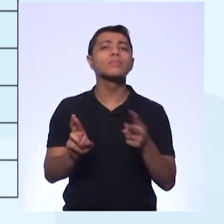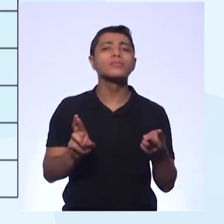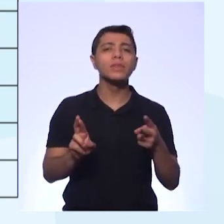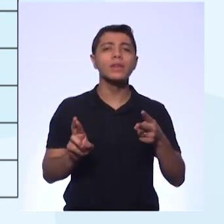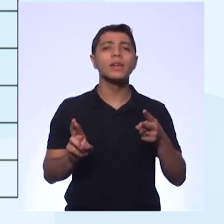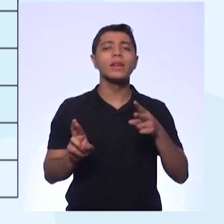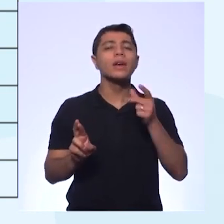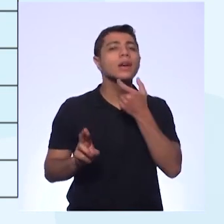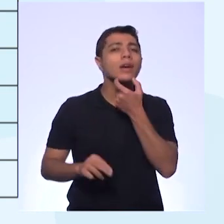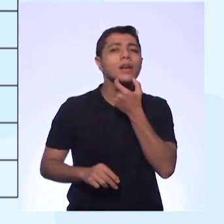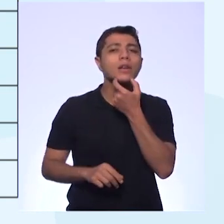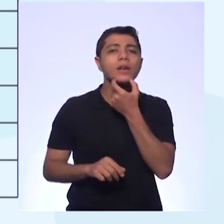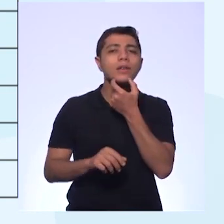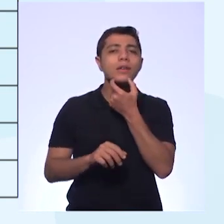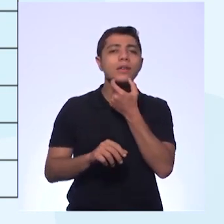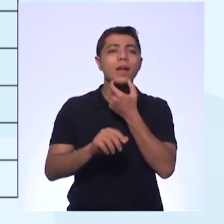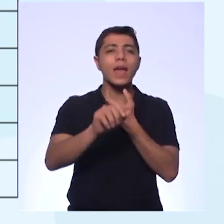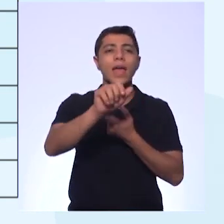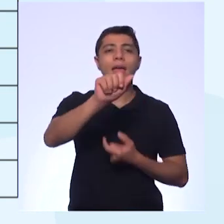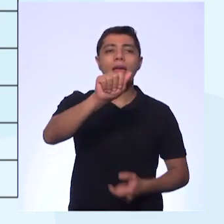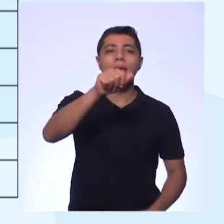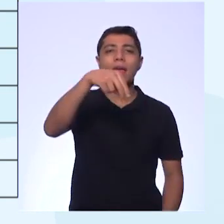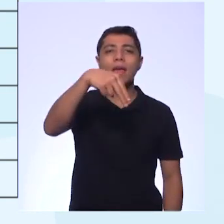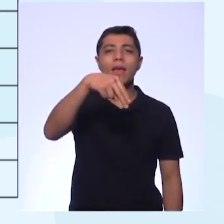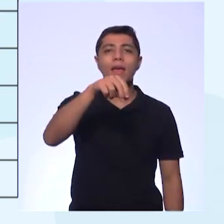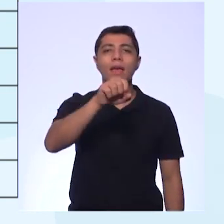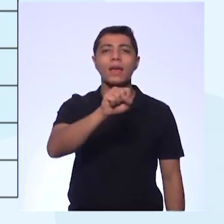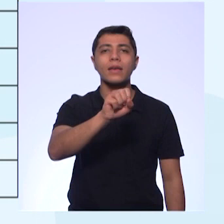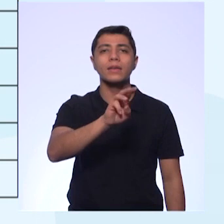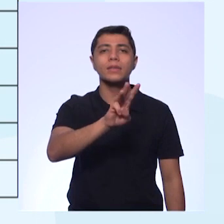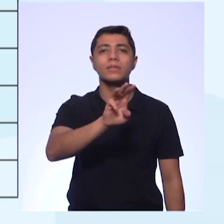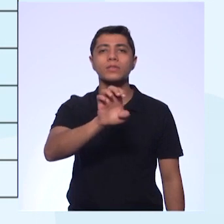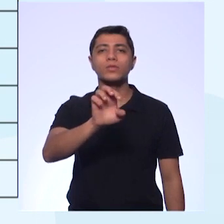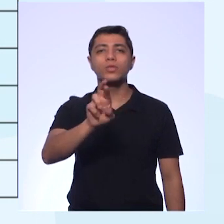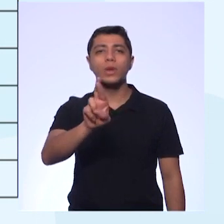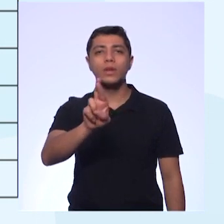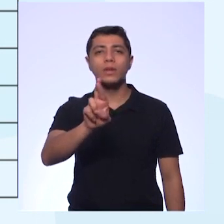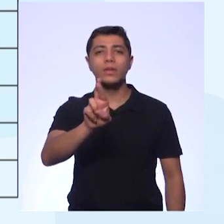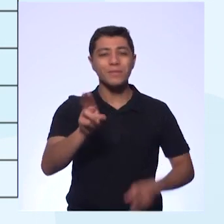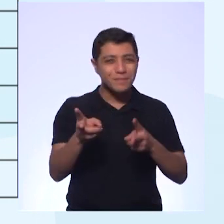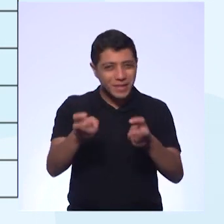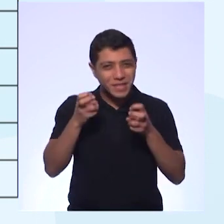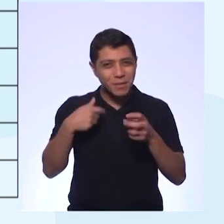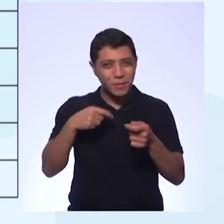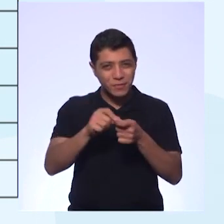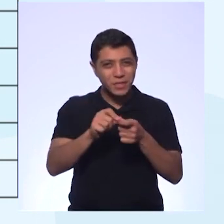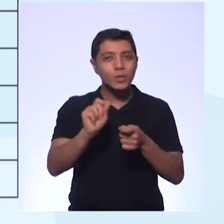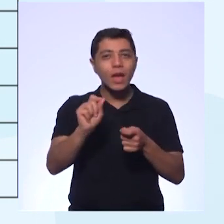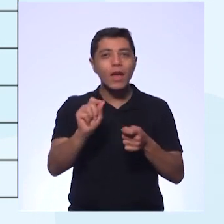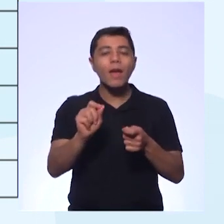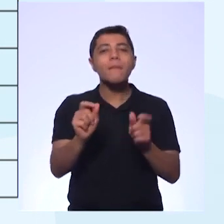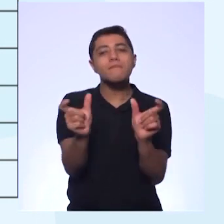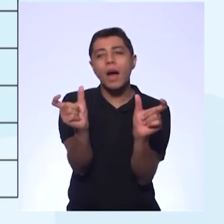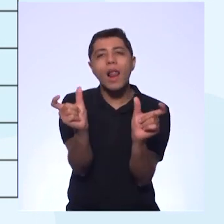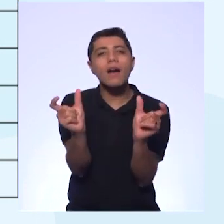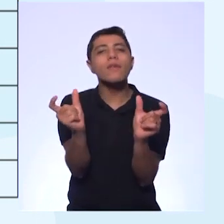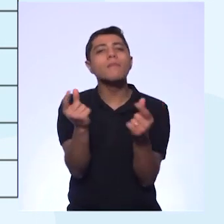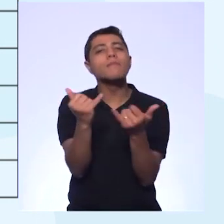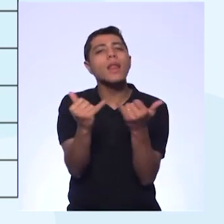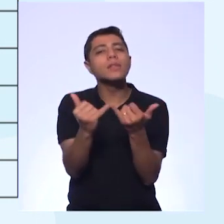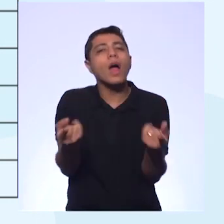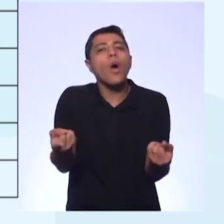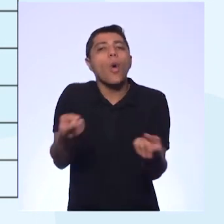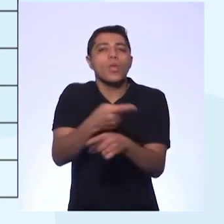por significado, mas elas não estão como sinônimo, elas estão como opostos ali. Então você tem uma causa. Se você tem a causa, você tem